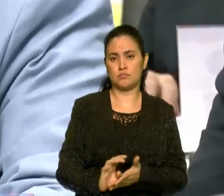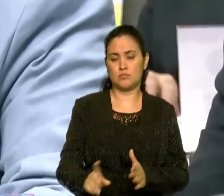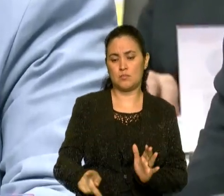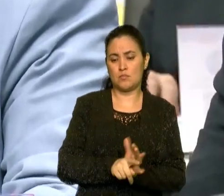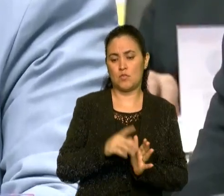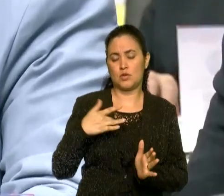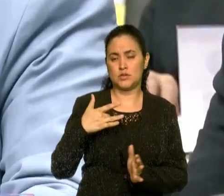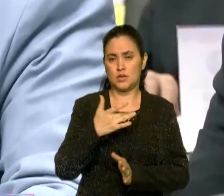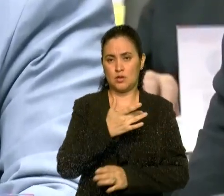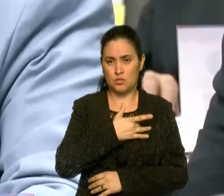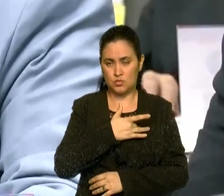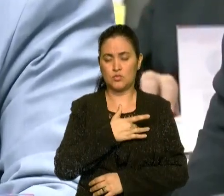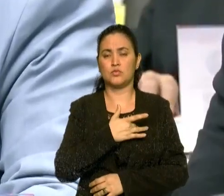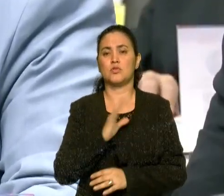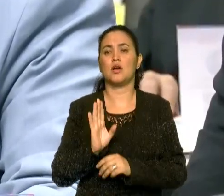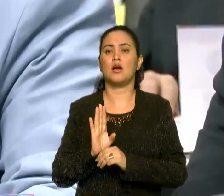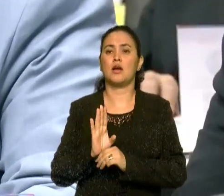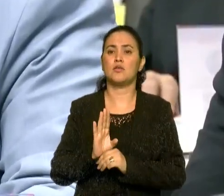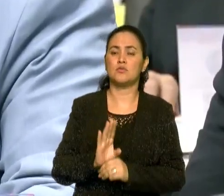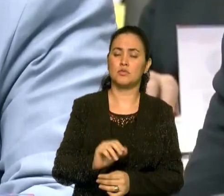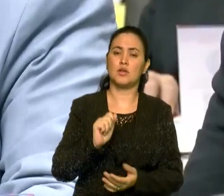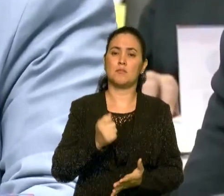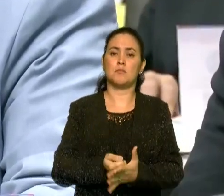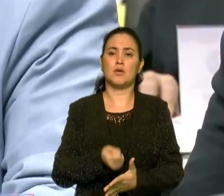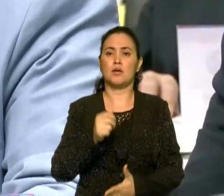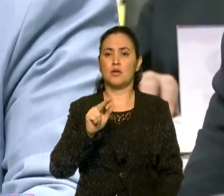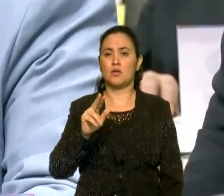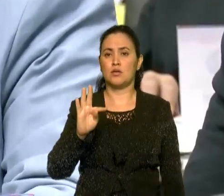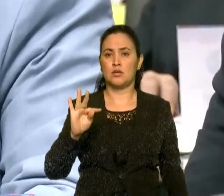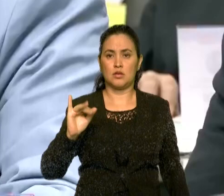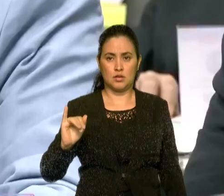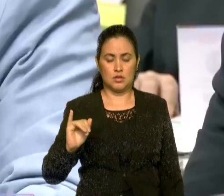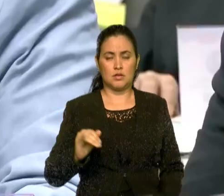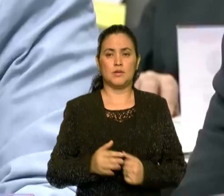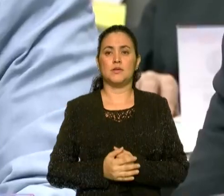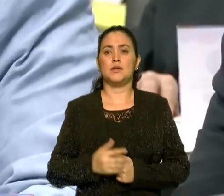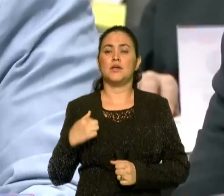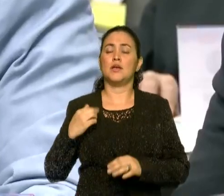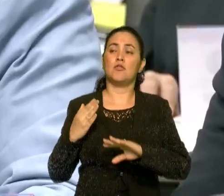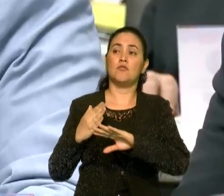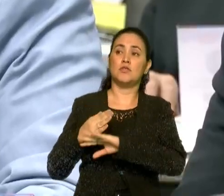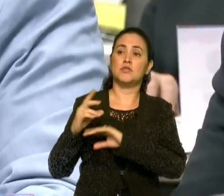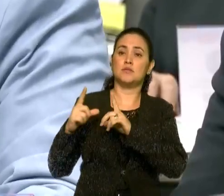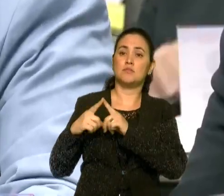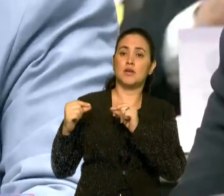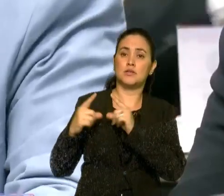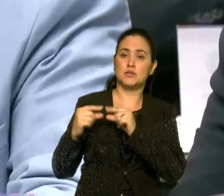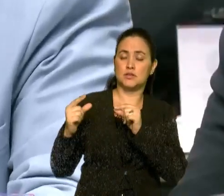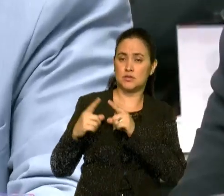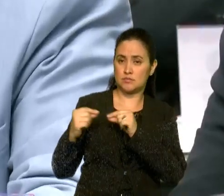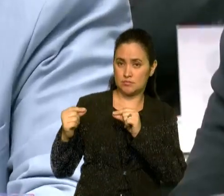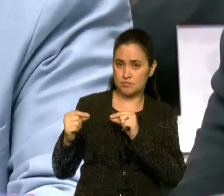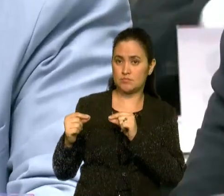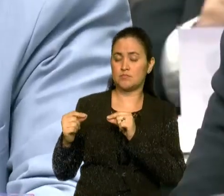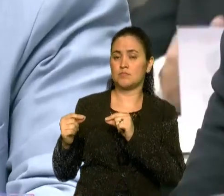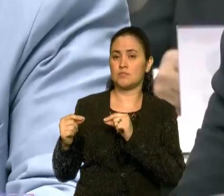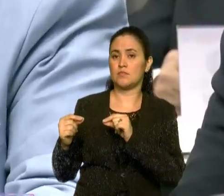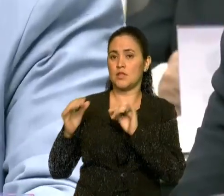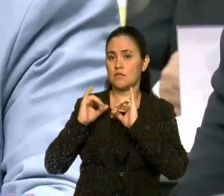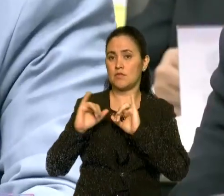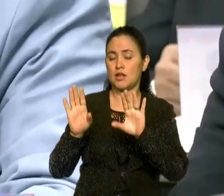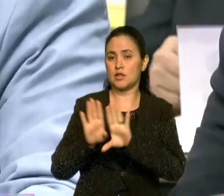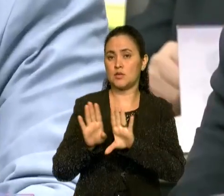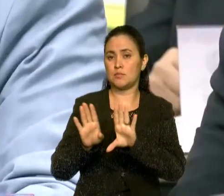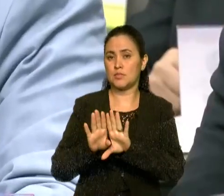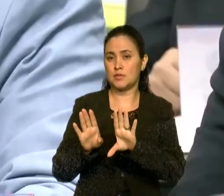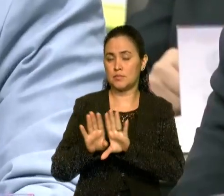para ajudar também o custeio da UTI. E na minha visita a Brasília, registro também a presença do prefeito Davidson Balé,